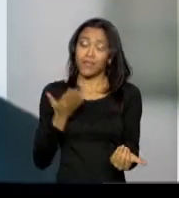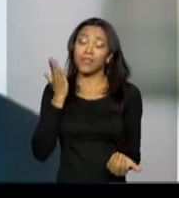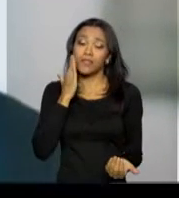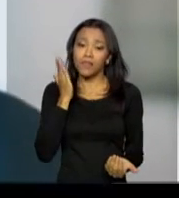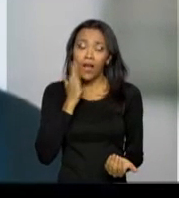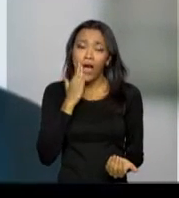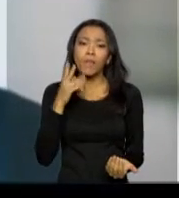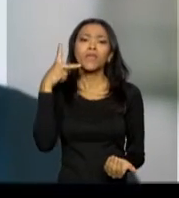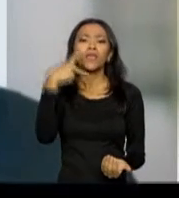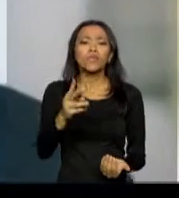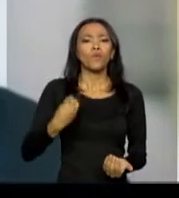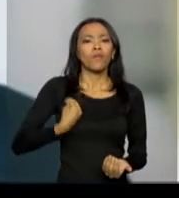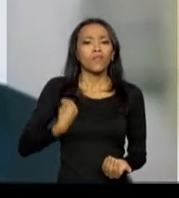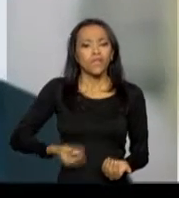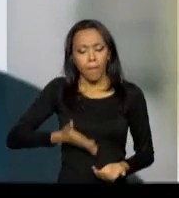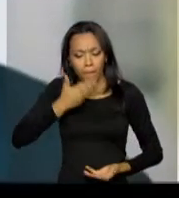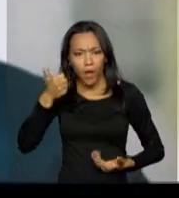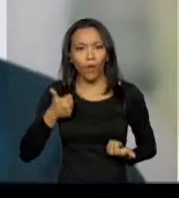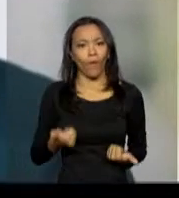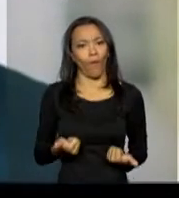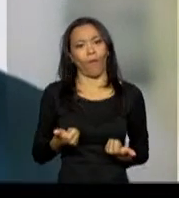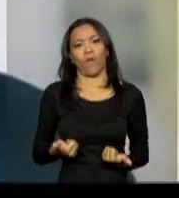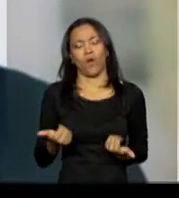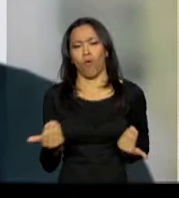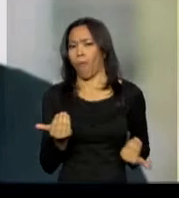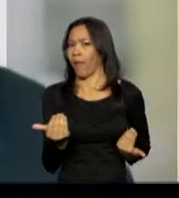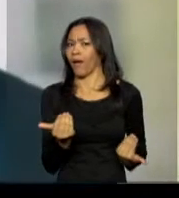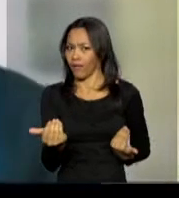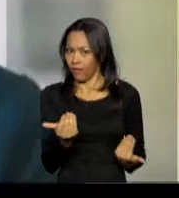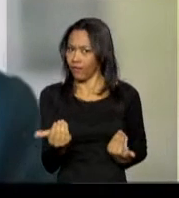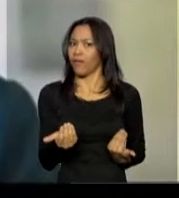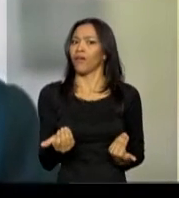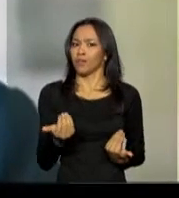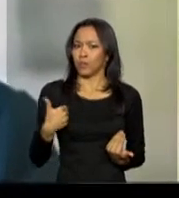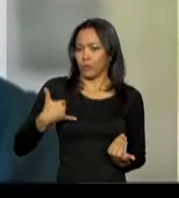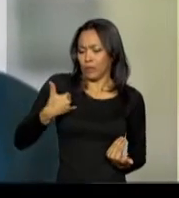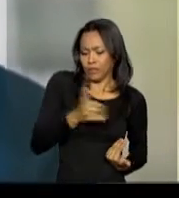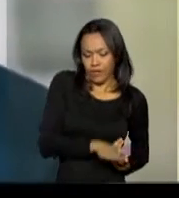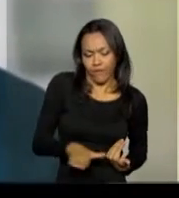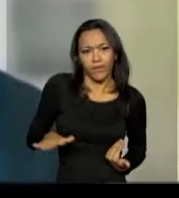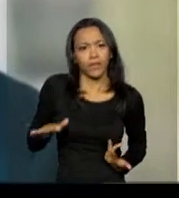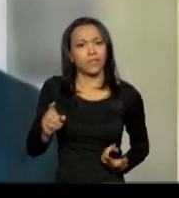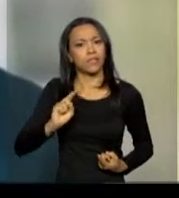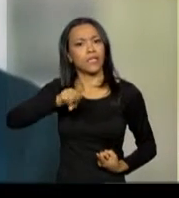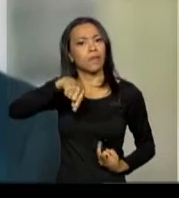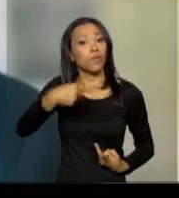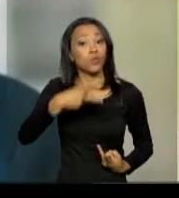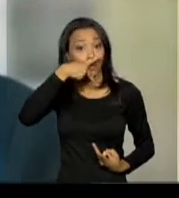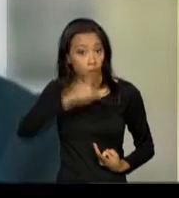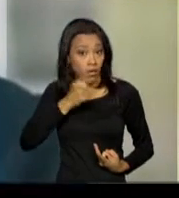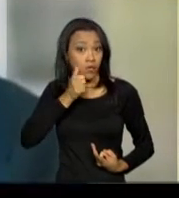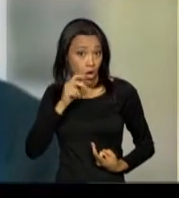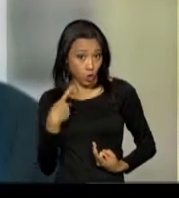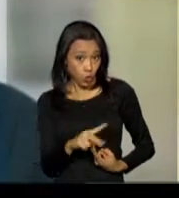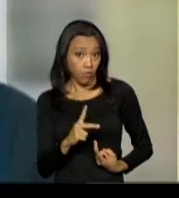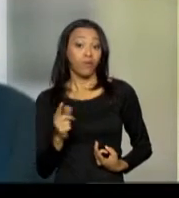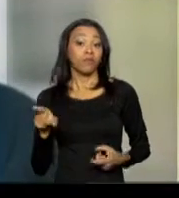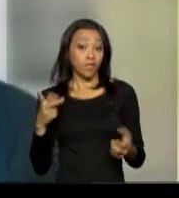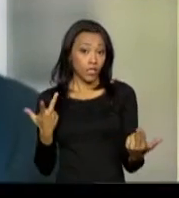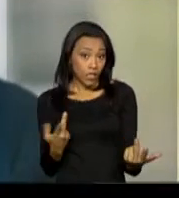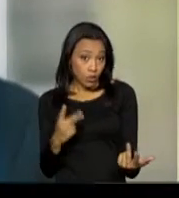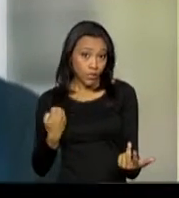quanto o seu padrão de vida melhorou comparado ao que você tinha na infância e ao que seus pais tinham na sua